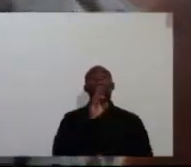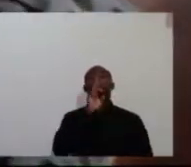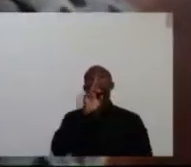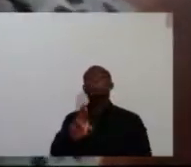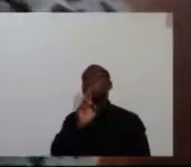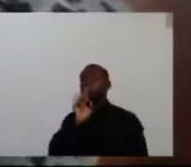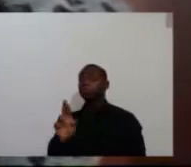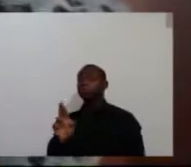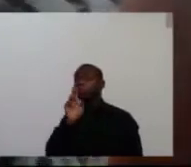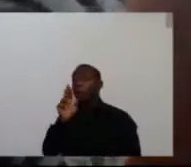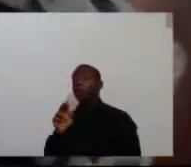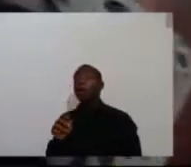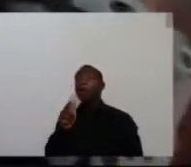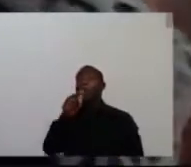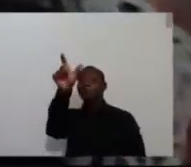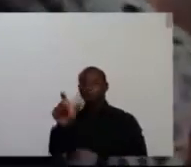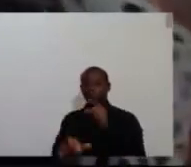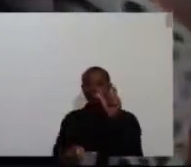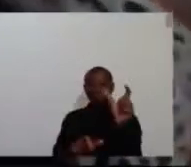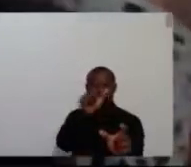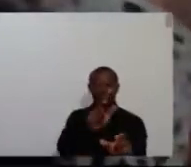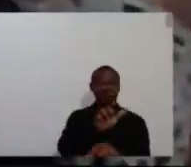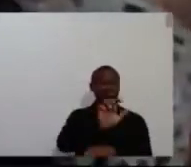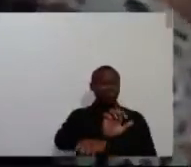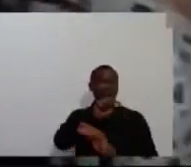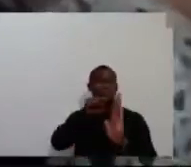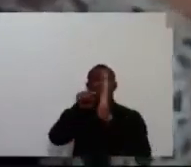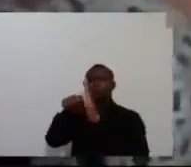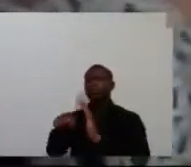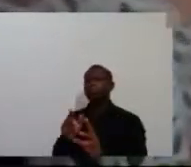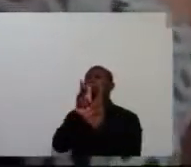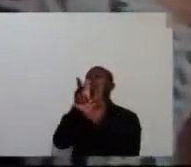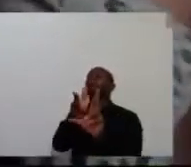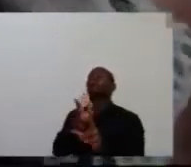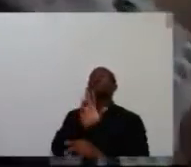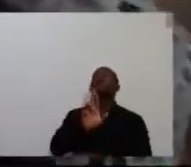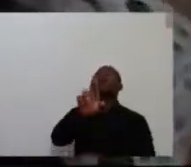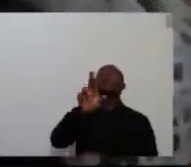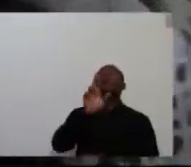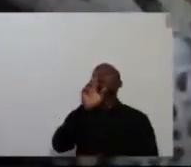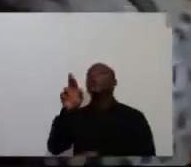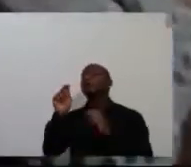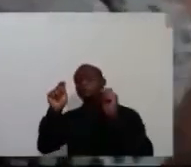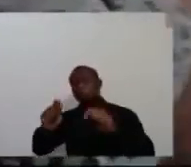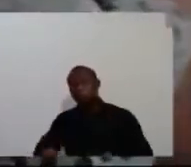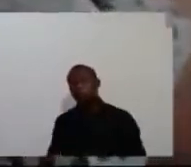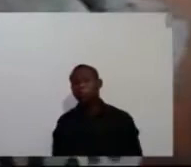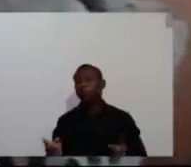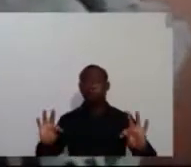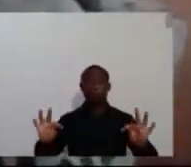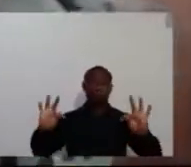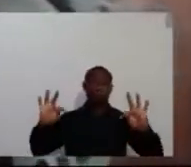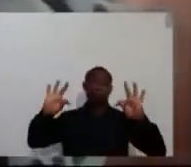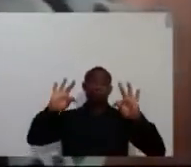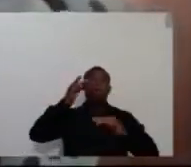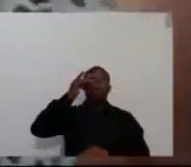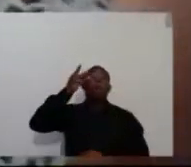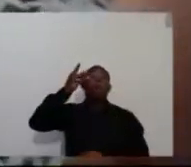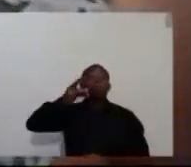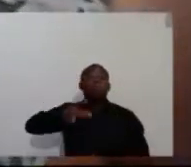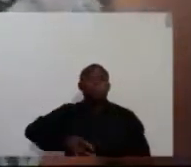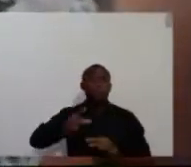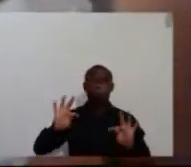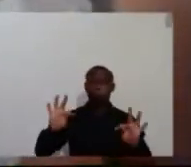híbrido tecnológico faz parte da evolução da tecnologia, a evolução das tecnologias digitais, da informação